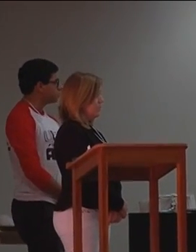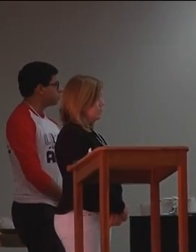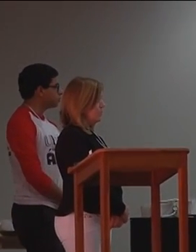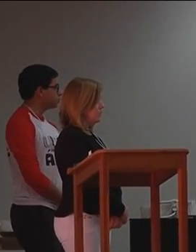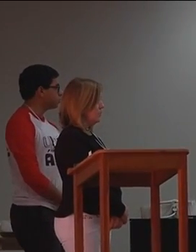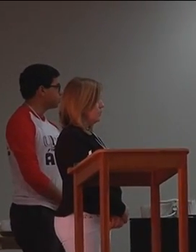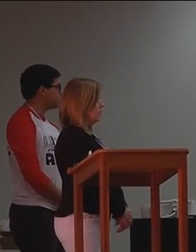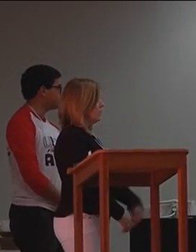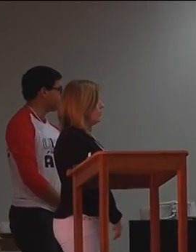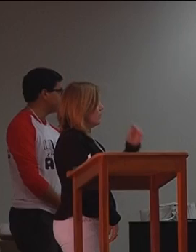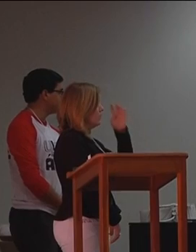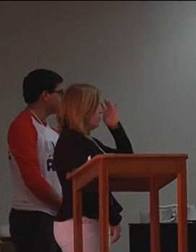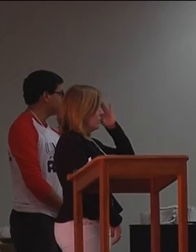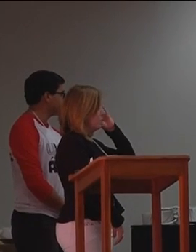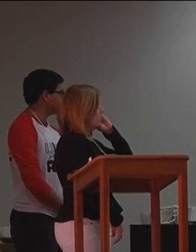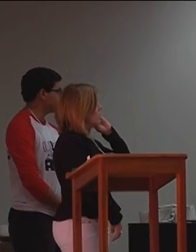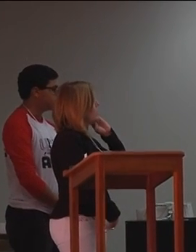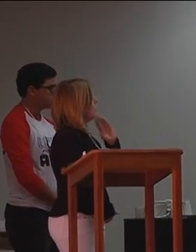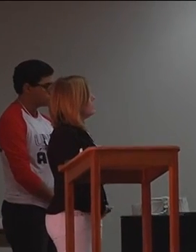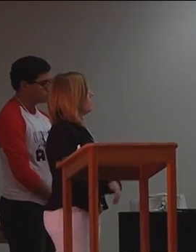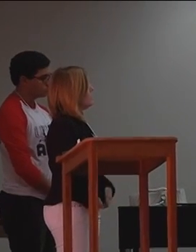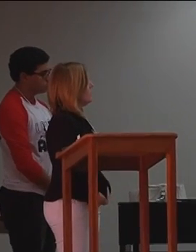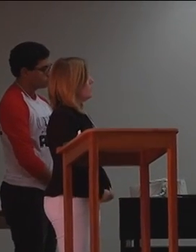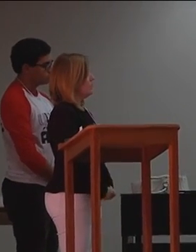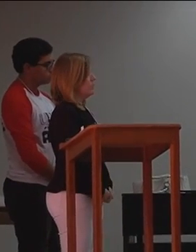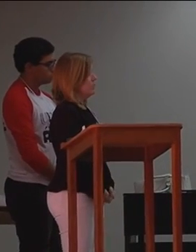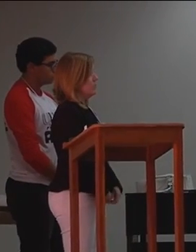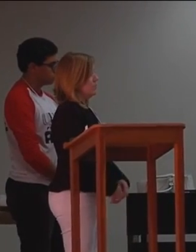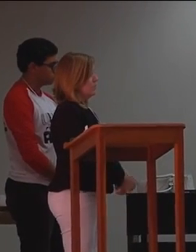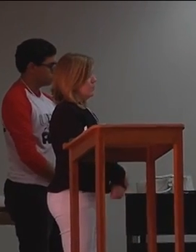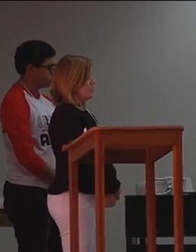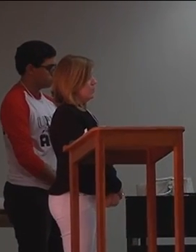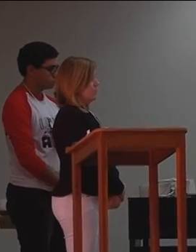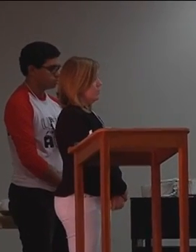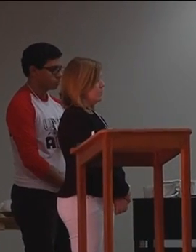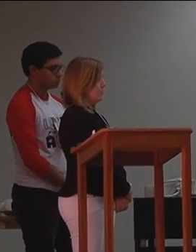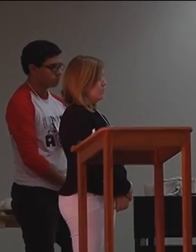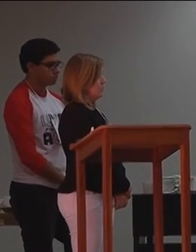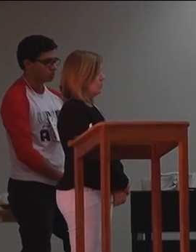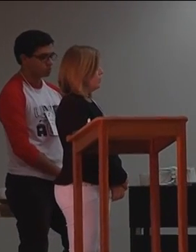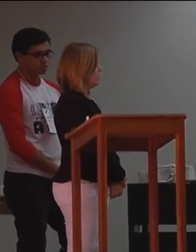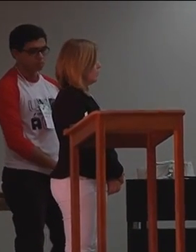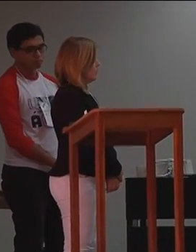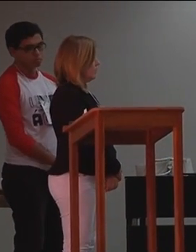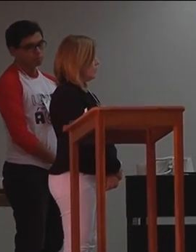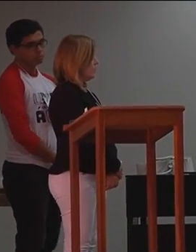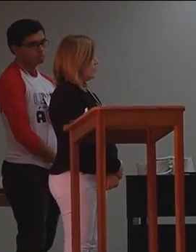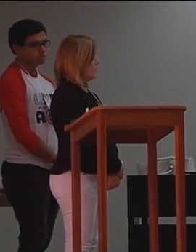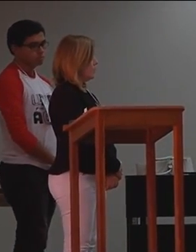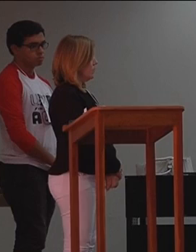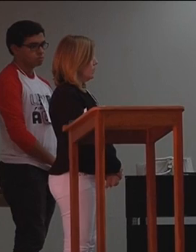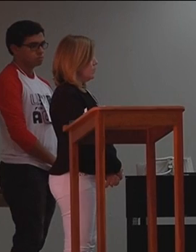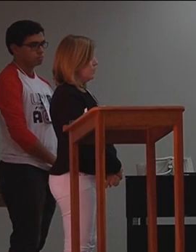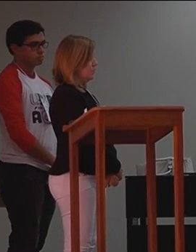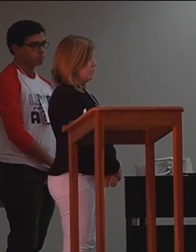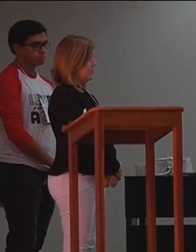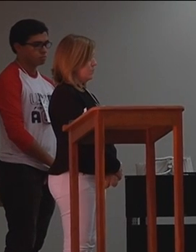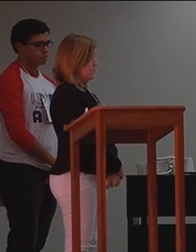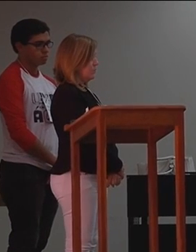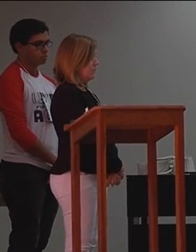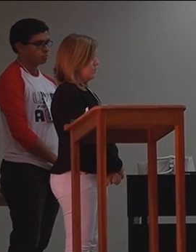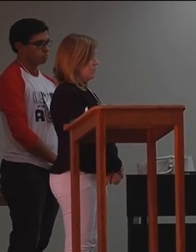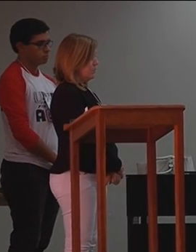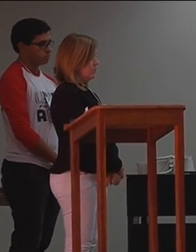reais, por conta também de um projeto de nação que acredita que o estudante é importante e tem que